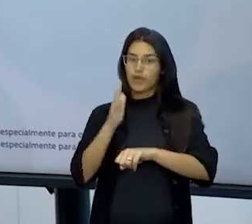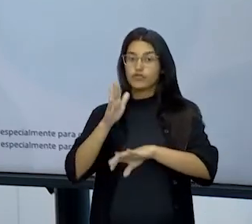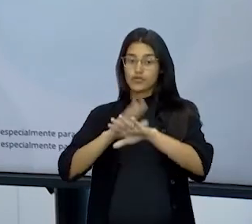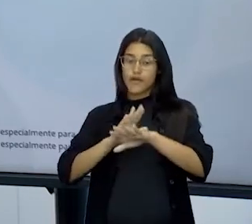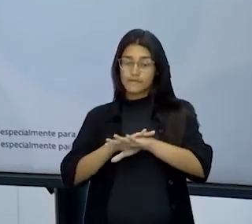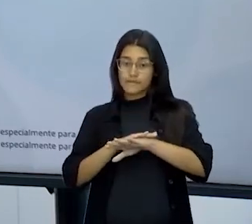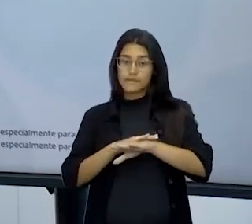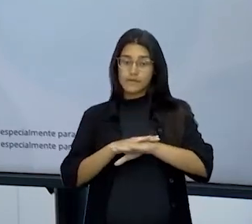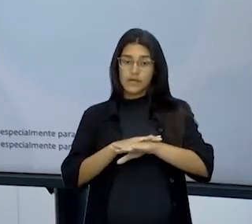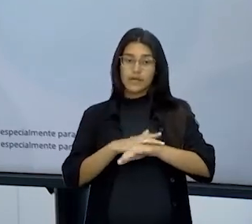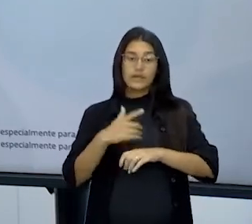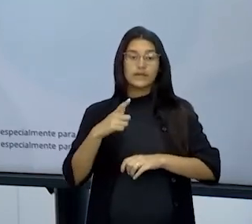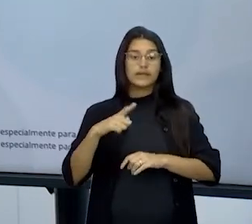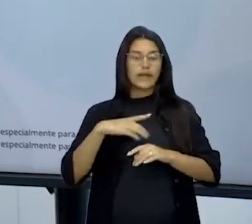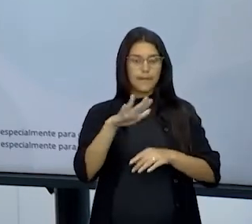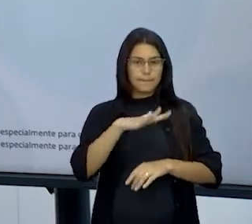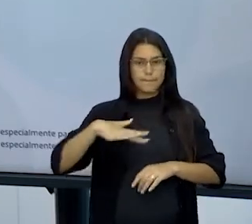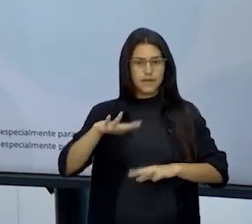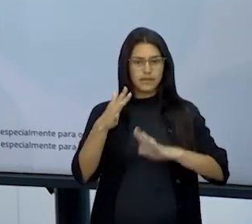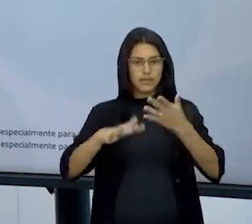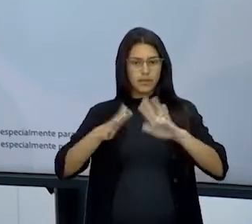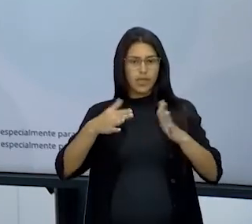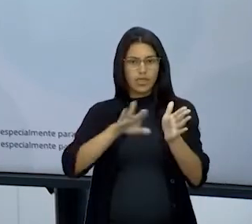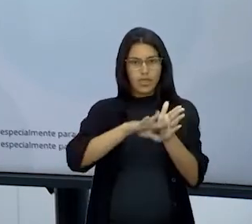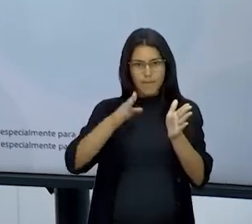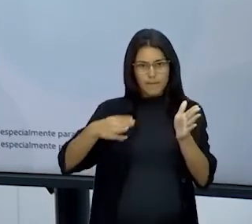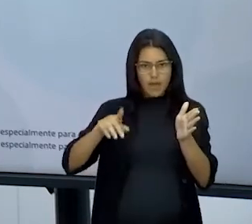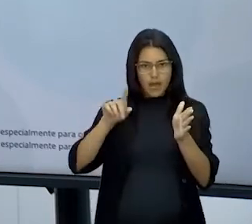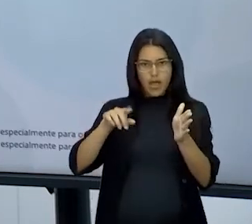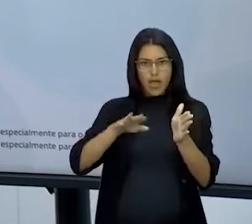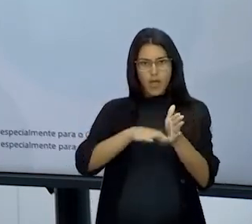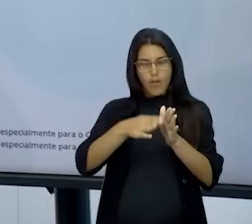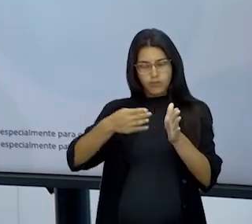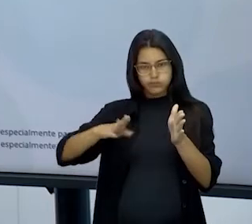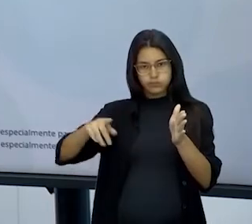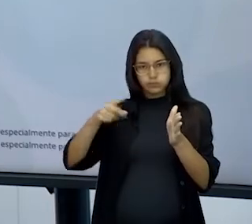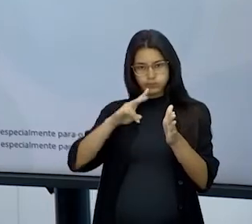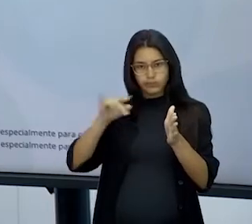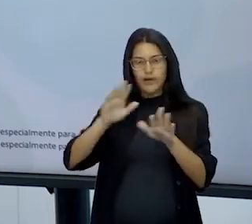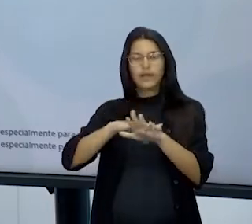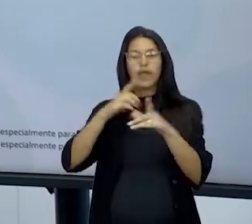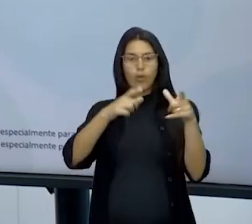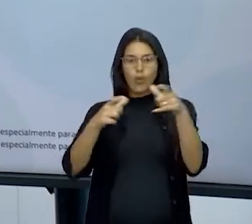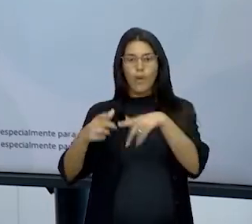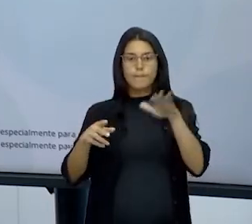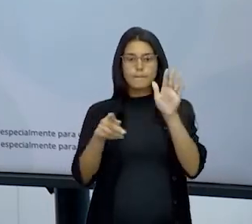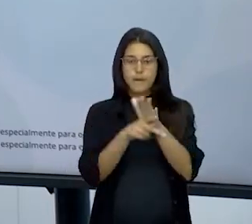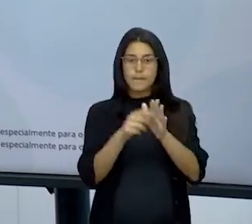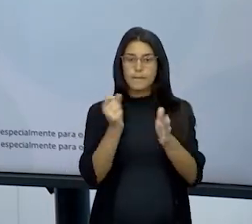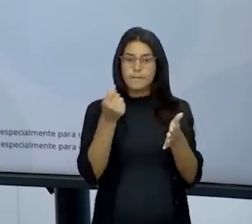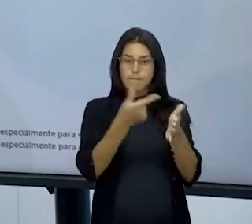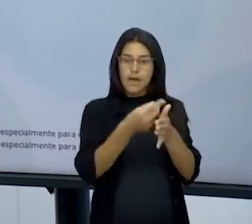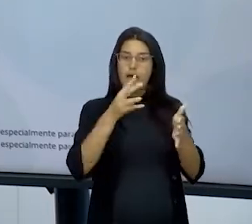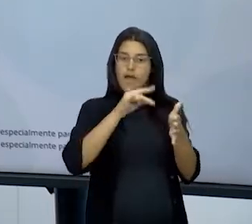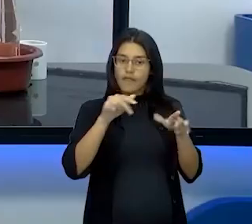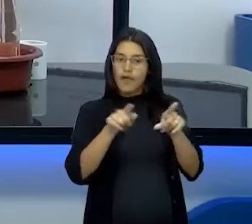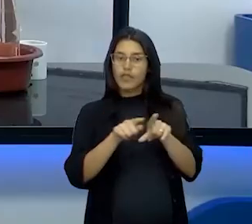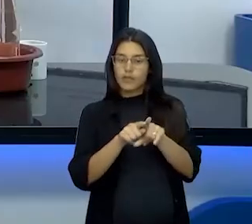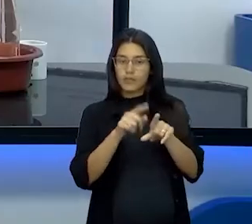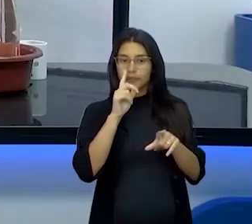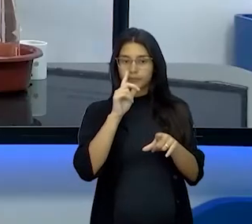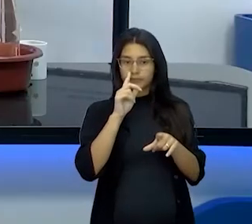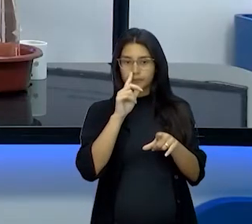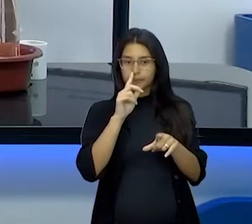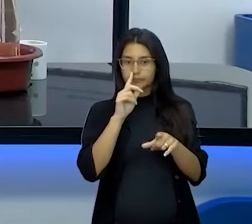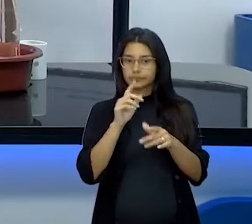fez alguma... tem épocas, dependendo da praia que você vai no Brasil, lugar que faz mergulho, né? Você paga um valor e faz aquele mergulho turístico,